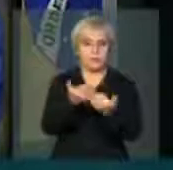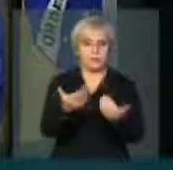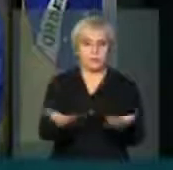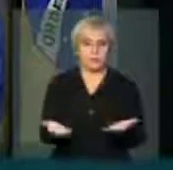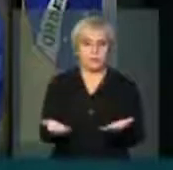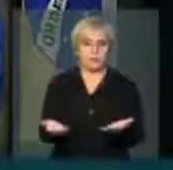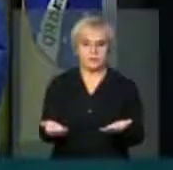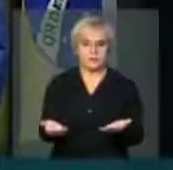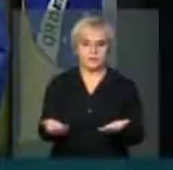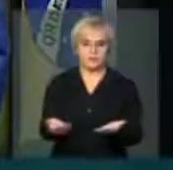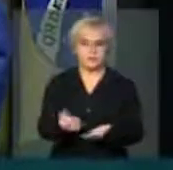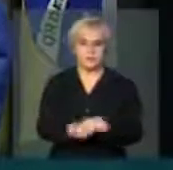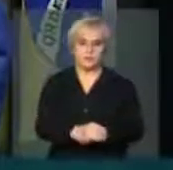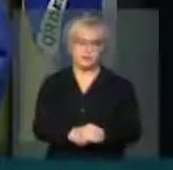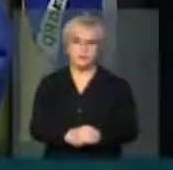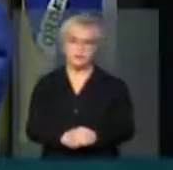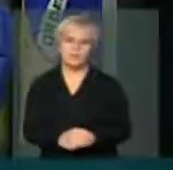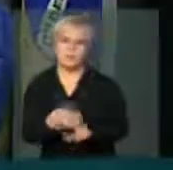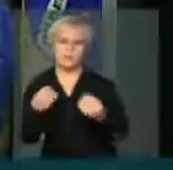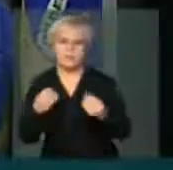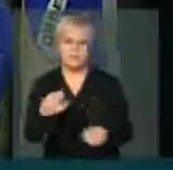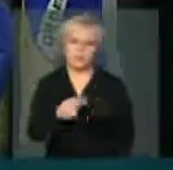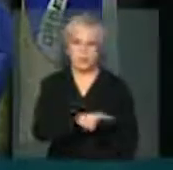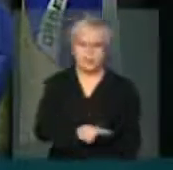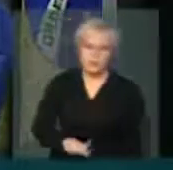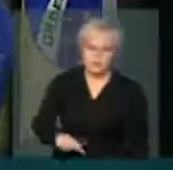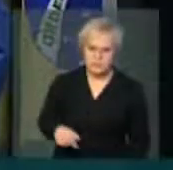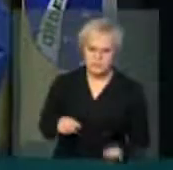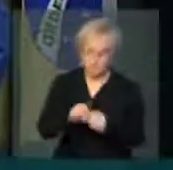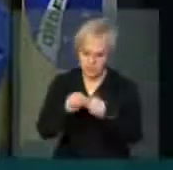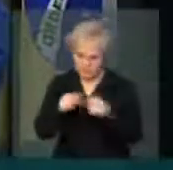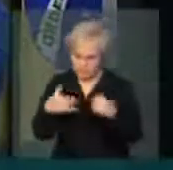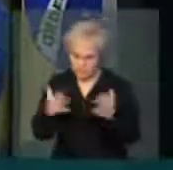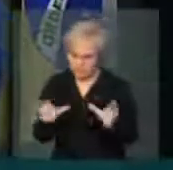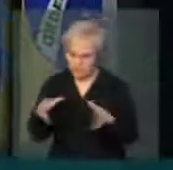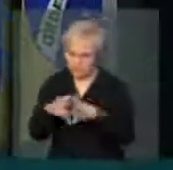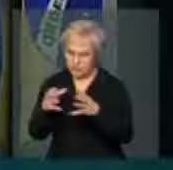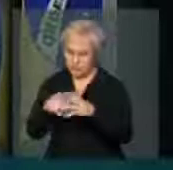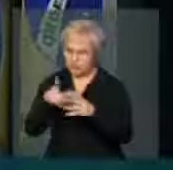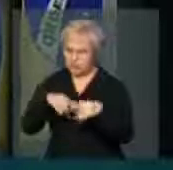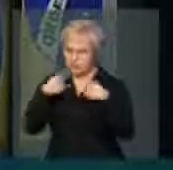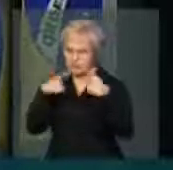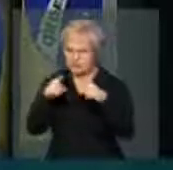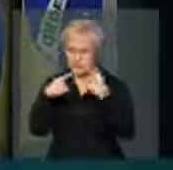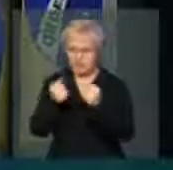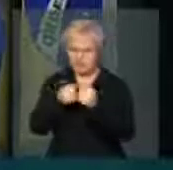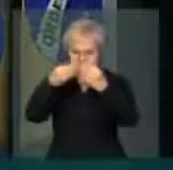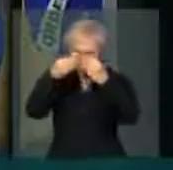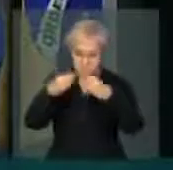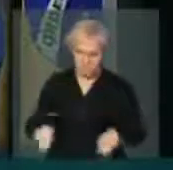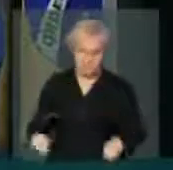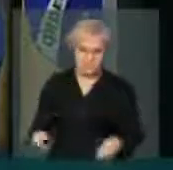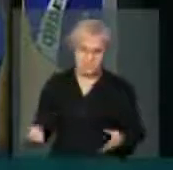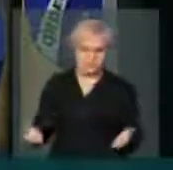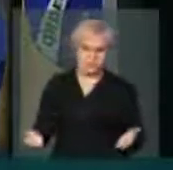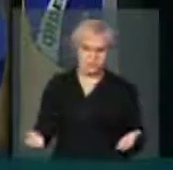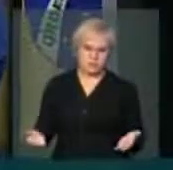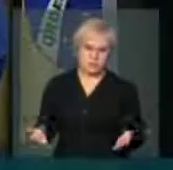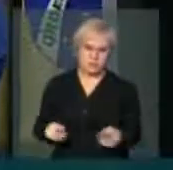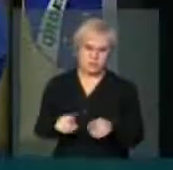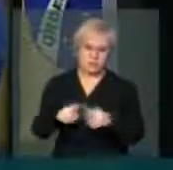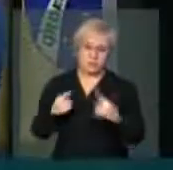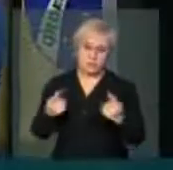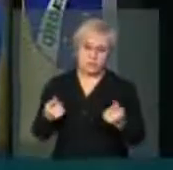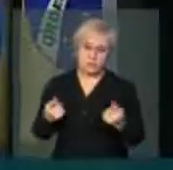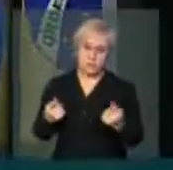mínimo, sintomático que a presidente age assim num setor que está sendo criticado até internamente, mas sobre